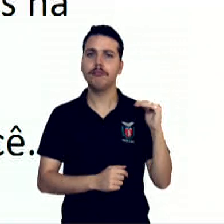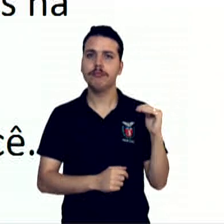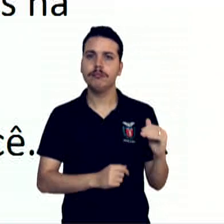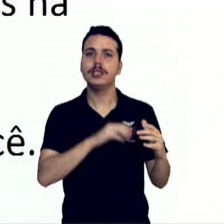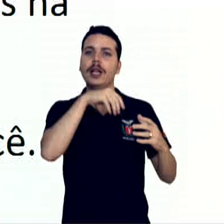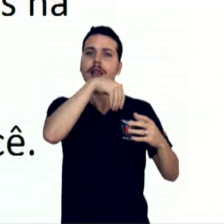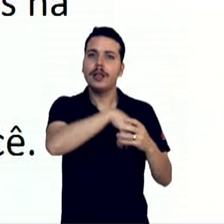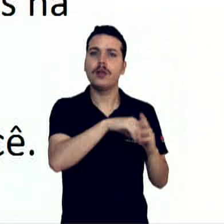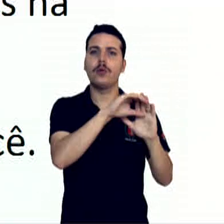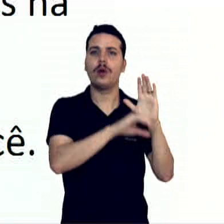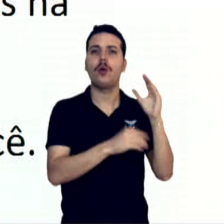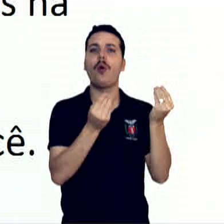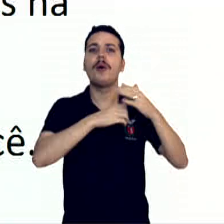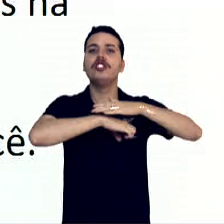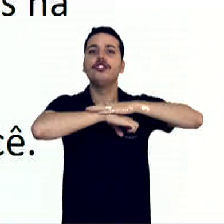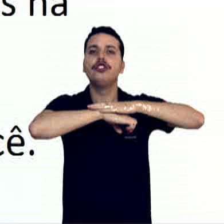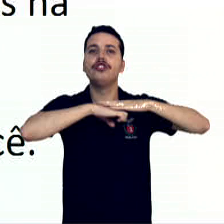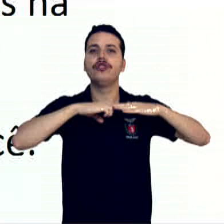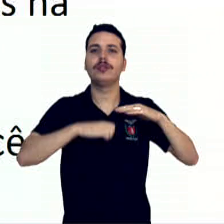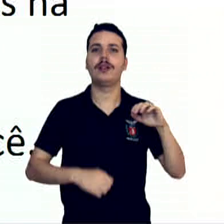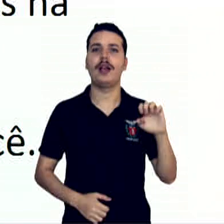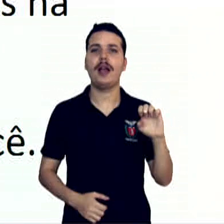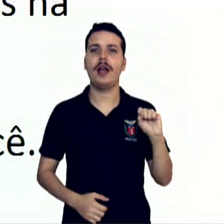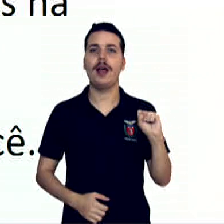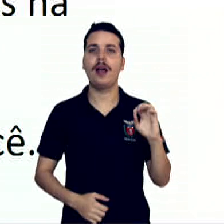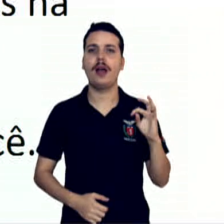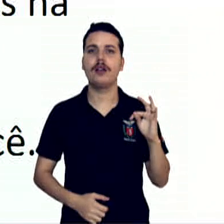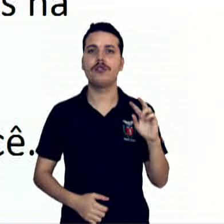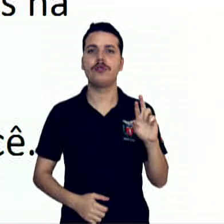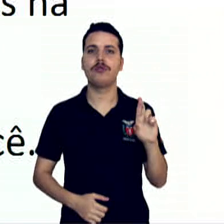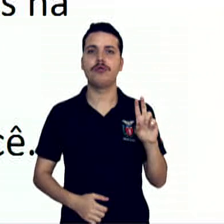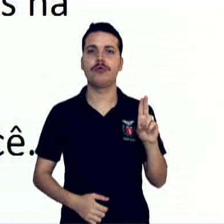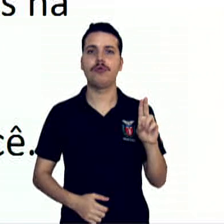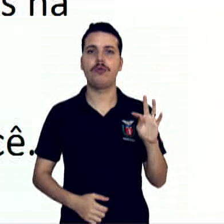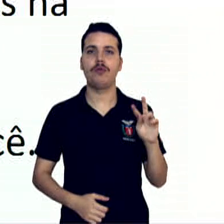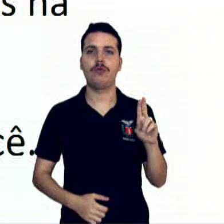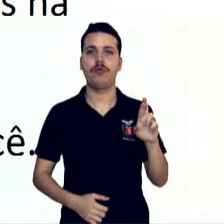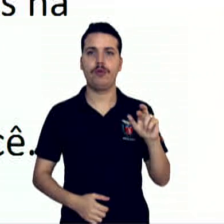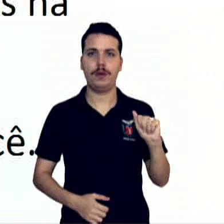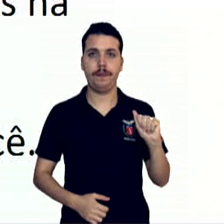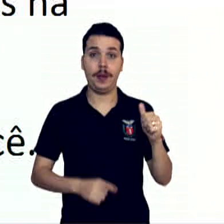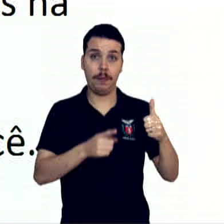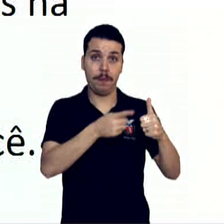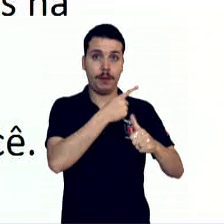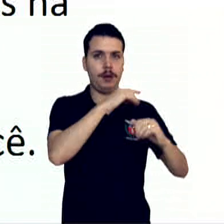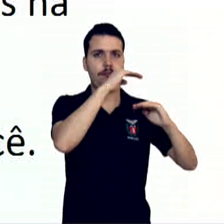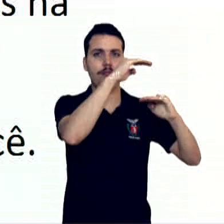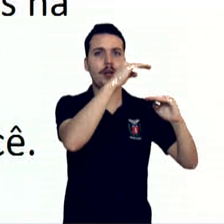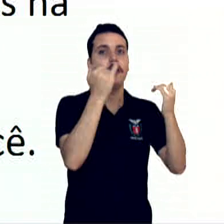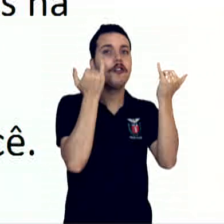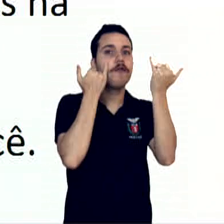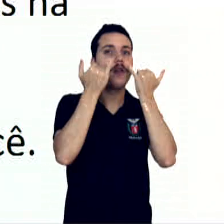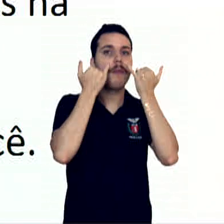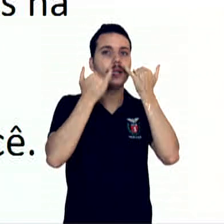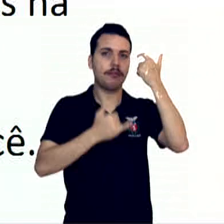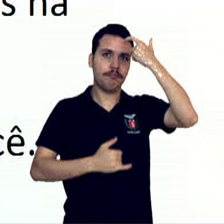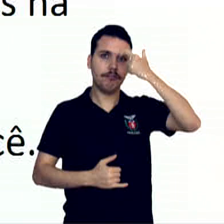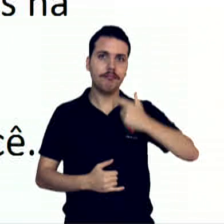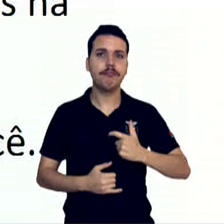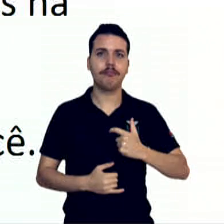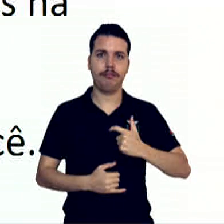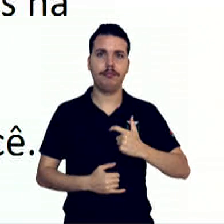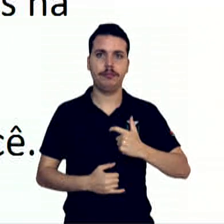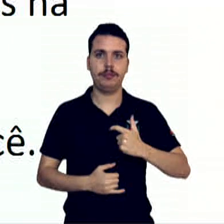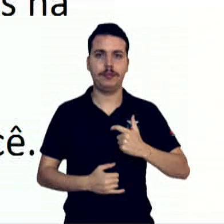a estrutura do currículo? Veja, primeiro você coloca os dados pessoais. Nessa seção dos